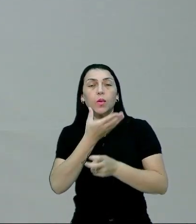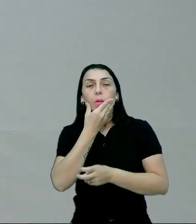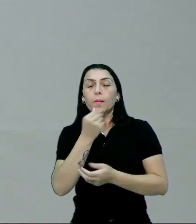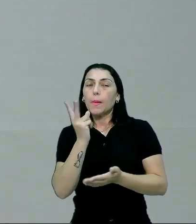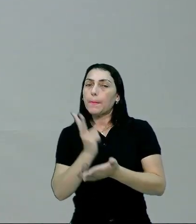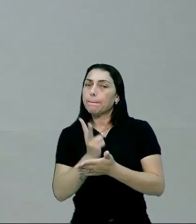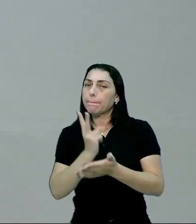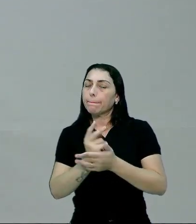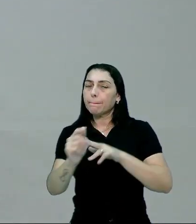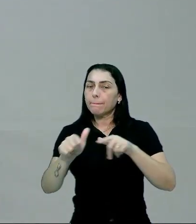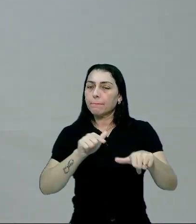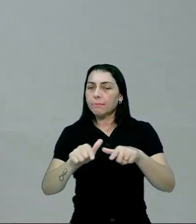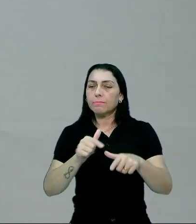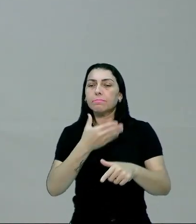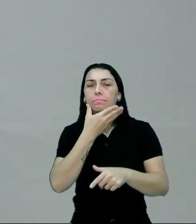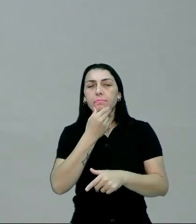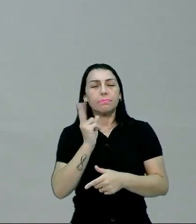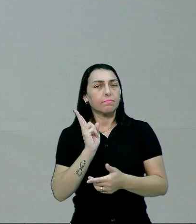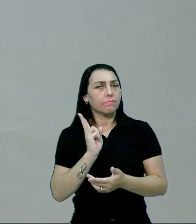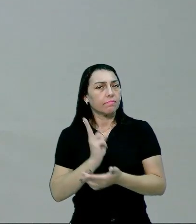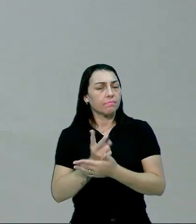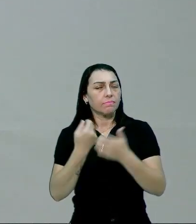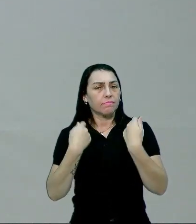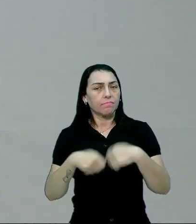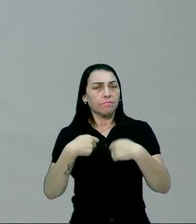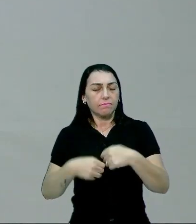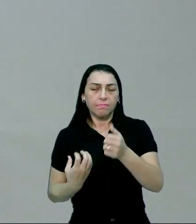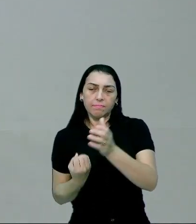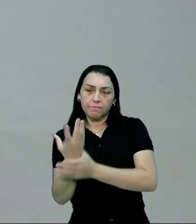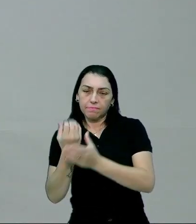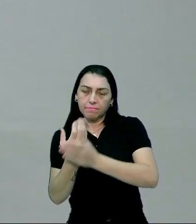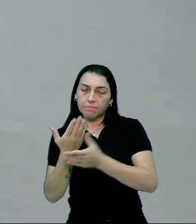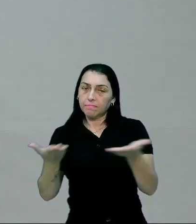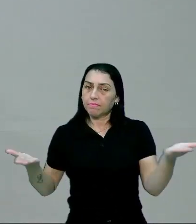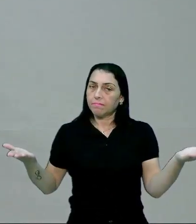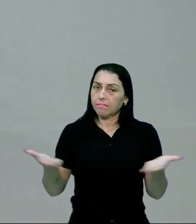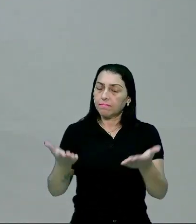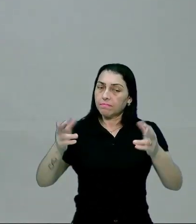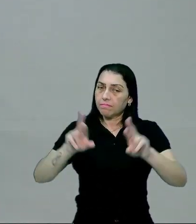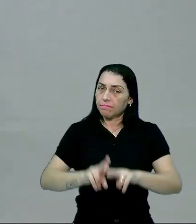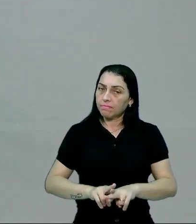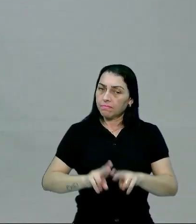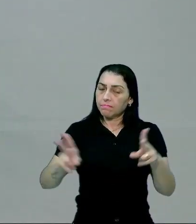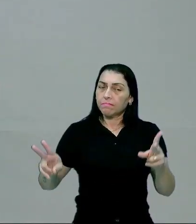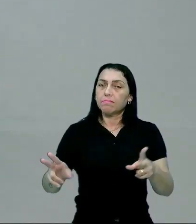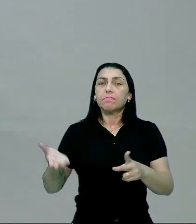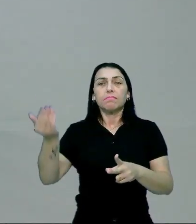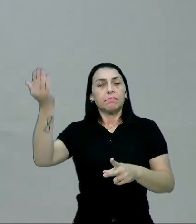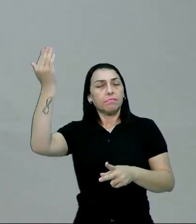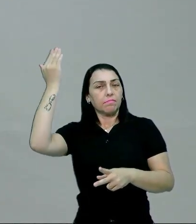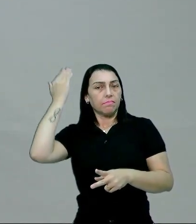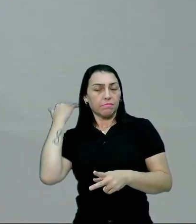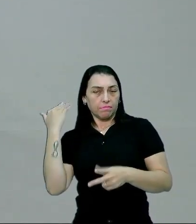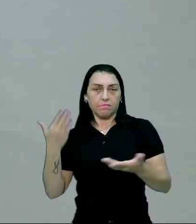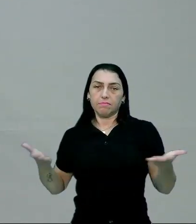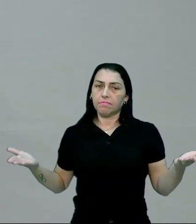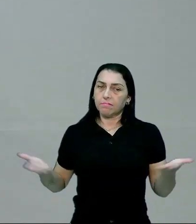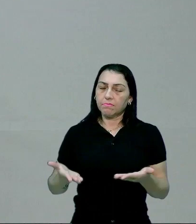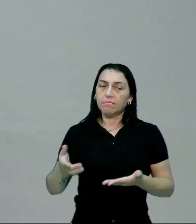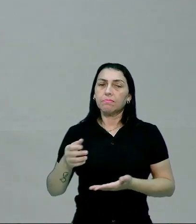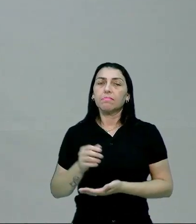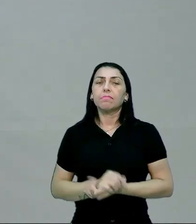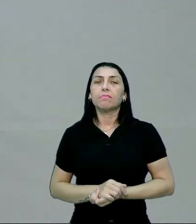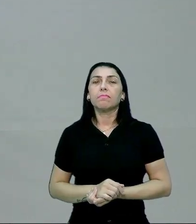sempre trabalhou, o homem sempre precisou produzir. Agora, a diferença de uma época para outra